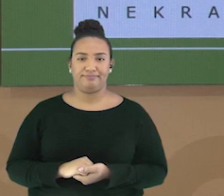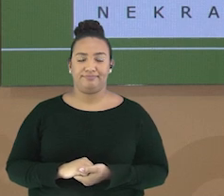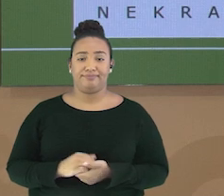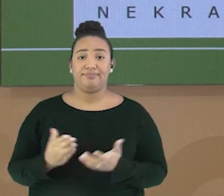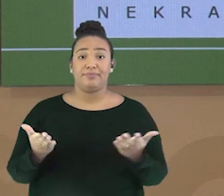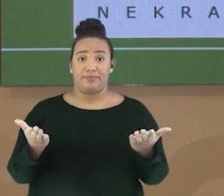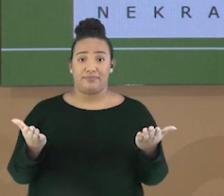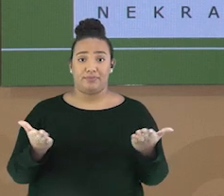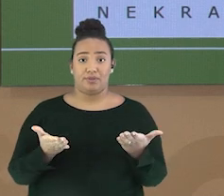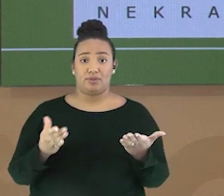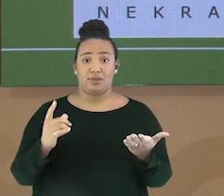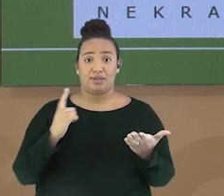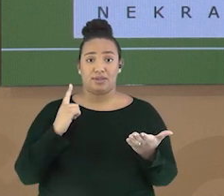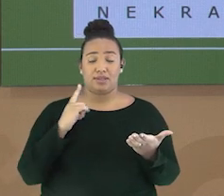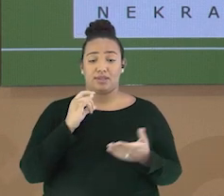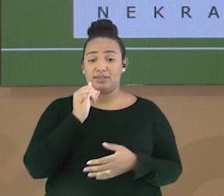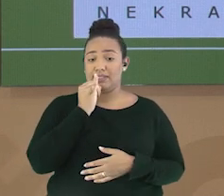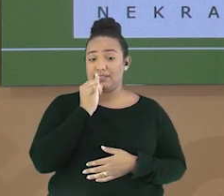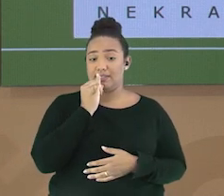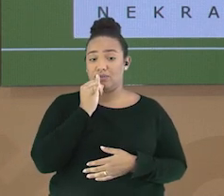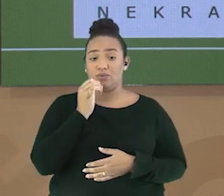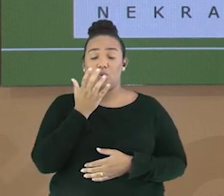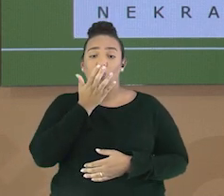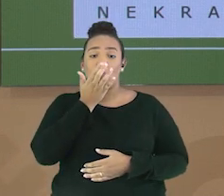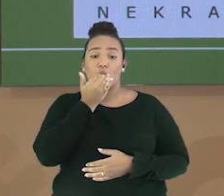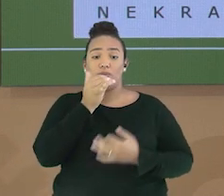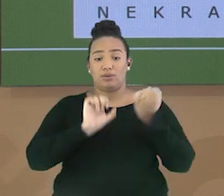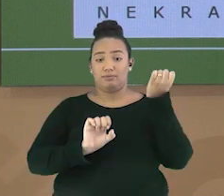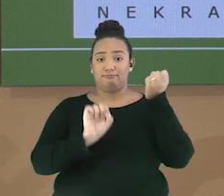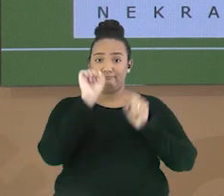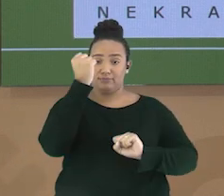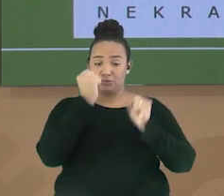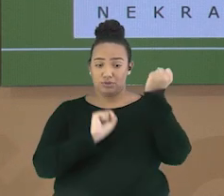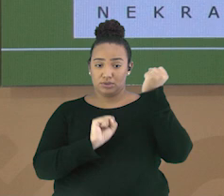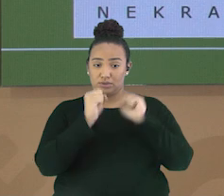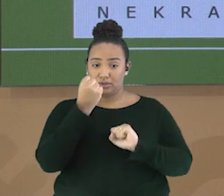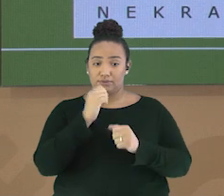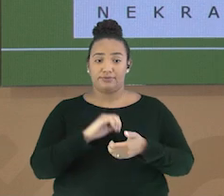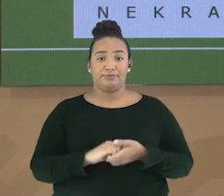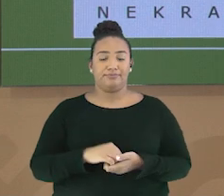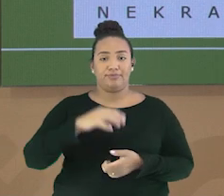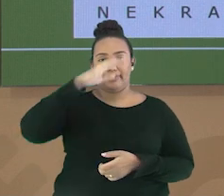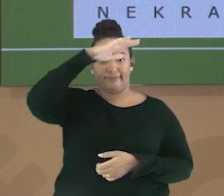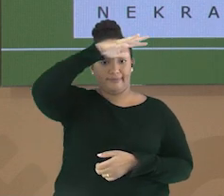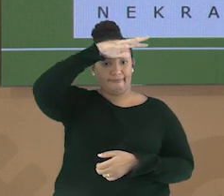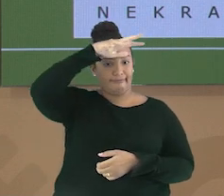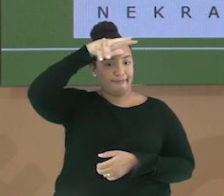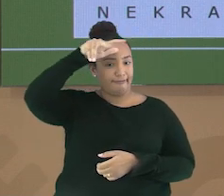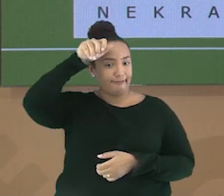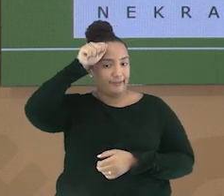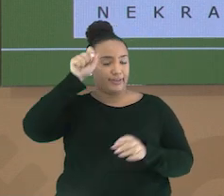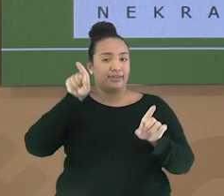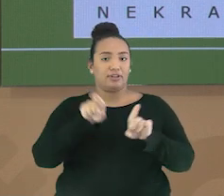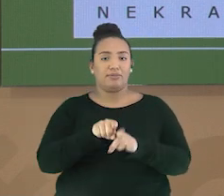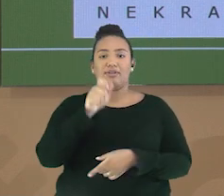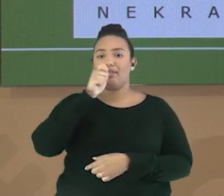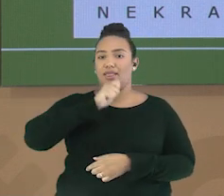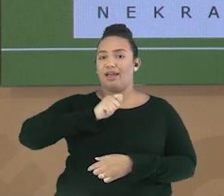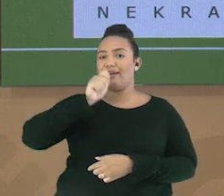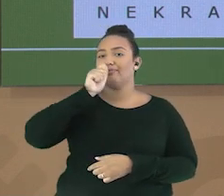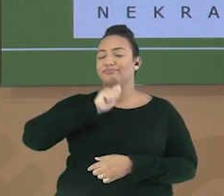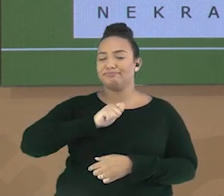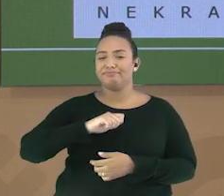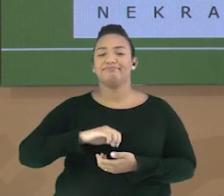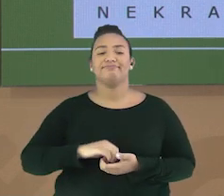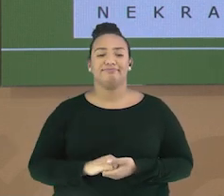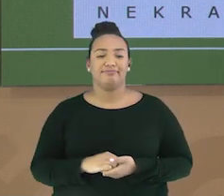Agora, temos como, por exemplo, alimentos industrializados, os refrigerantes e o sorvete, que vimos